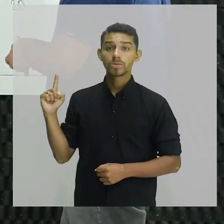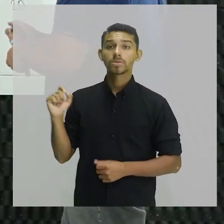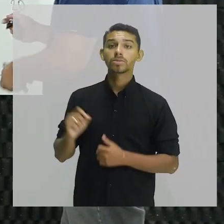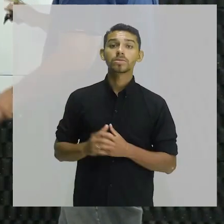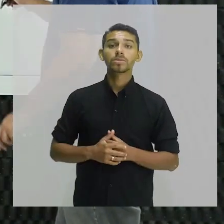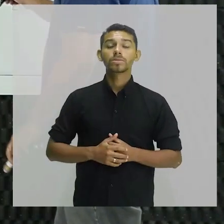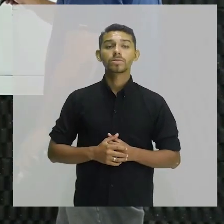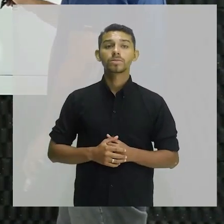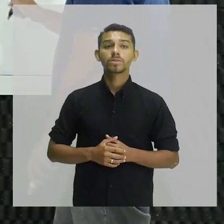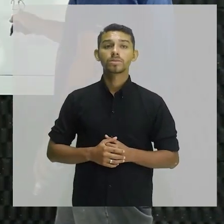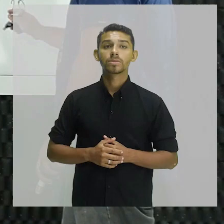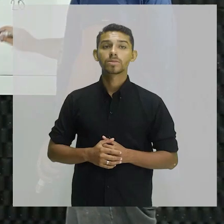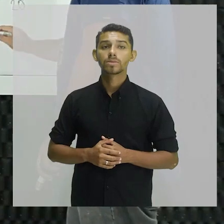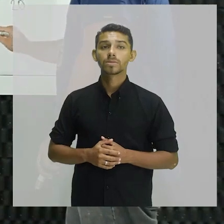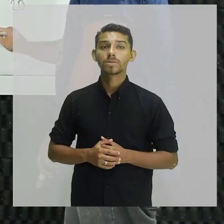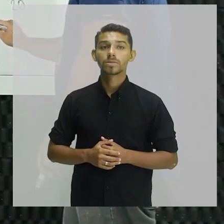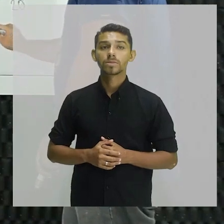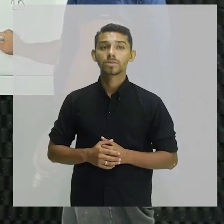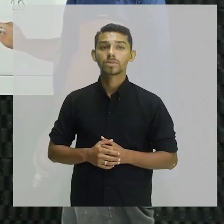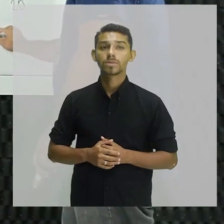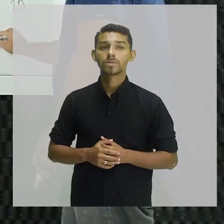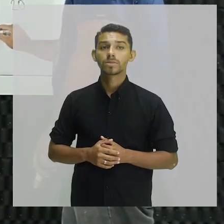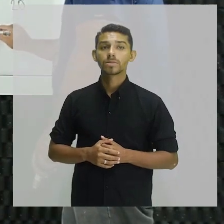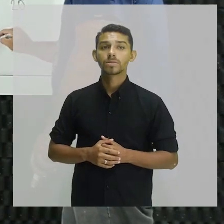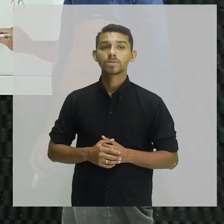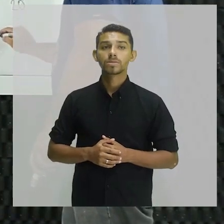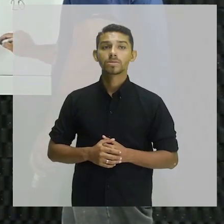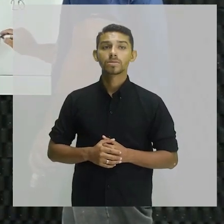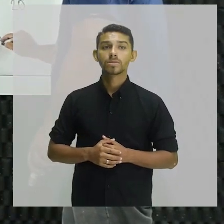ao tempo, né? 20 dividido por 2